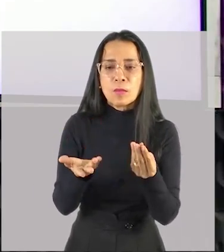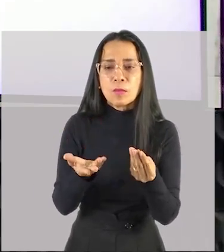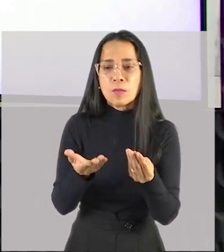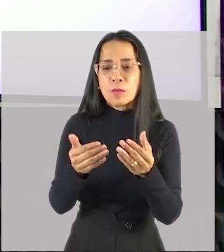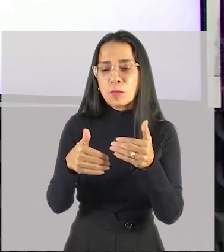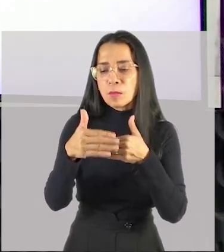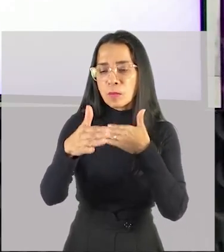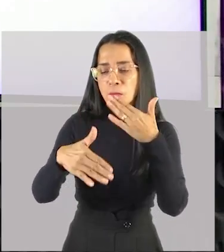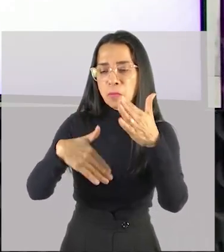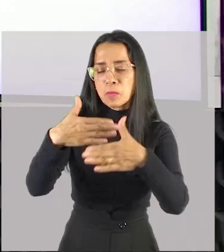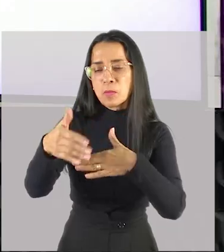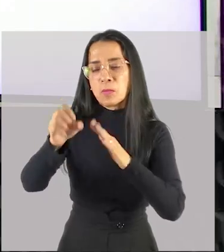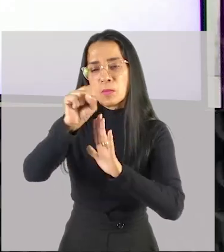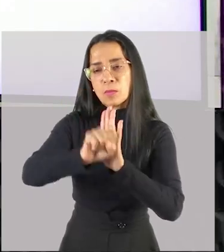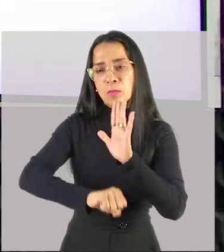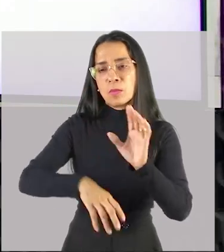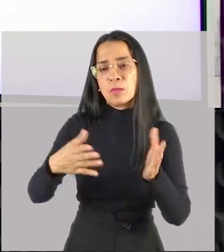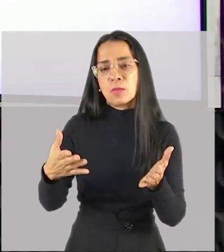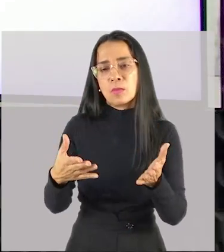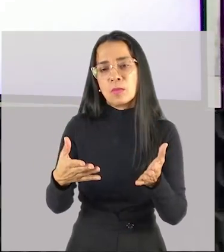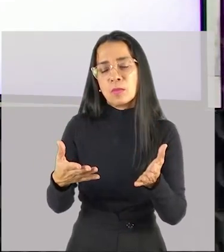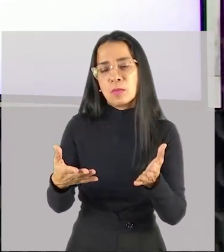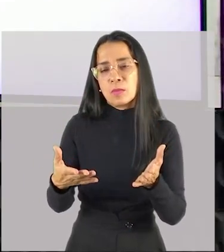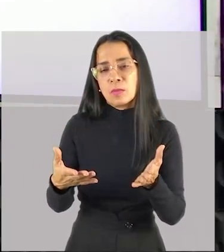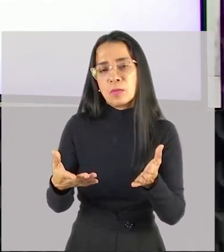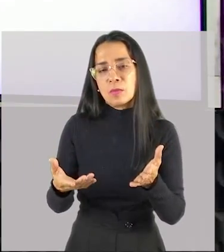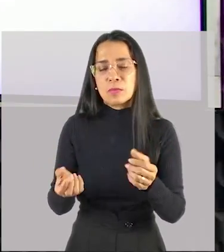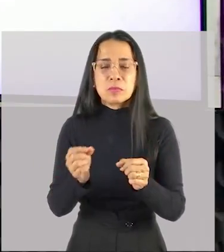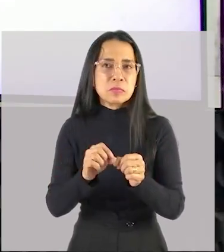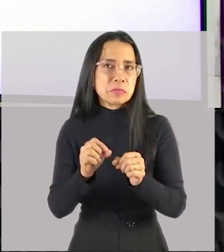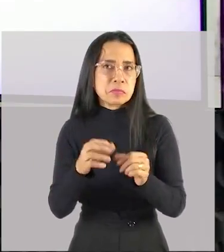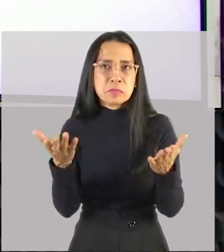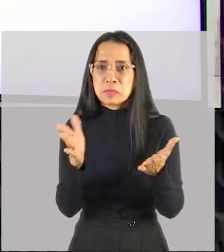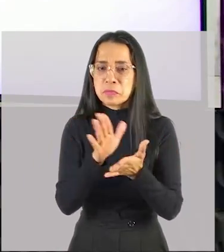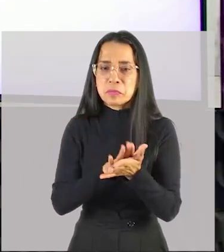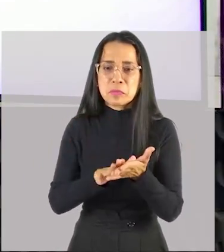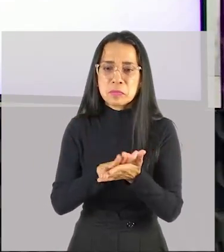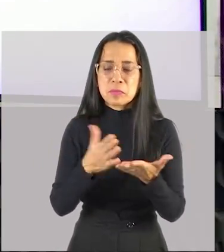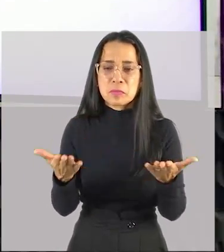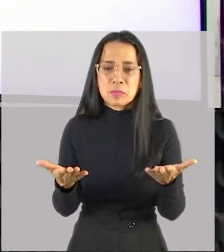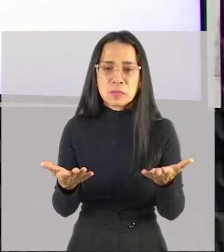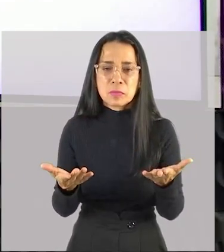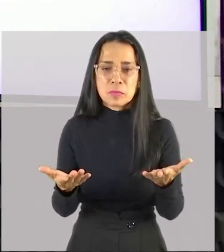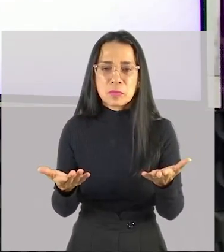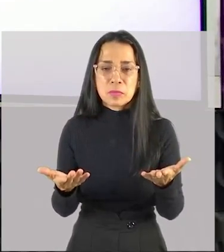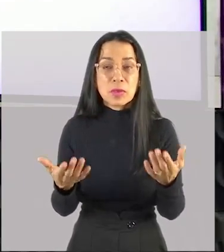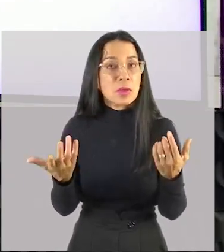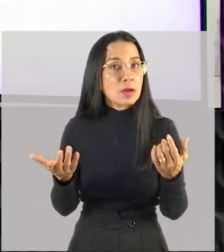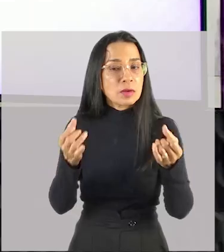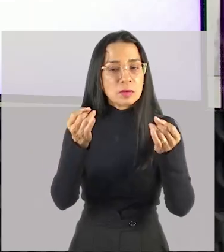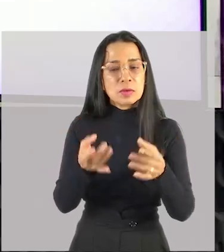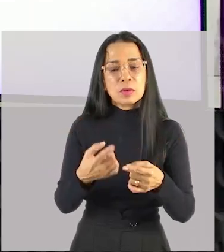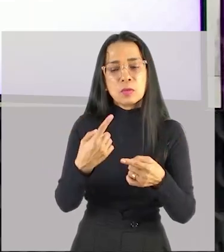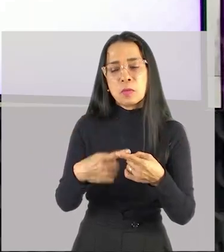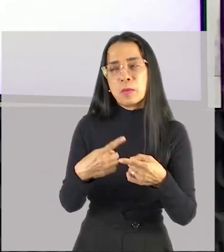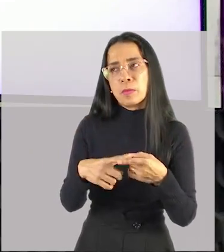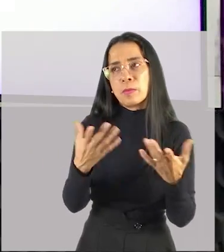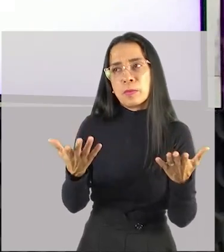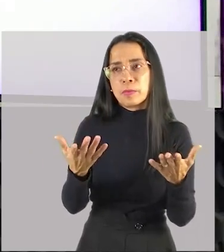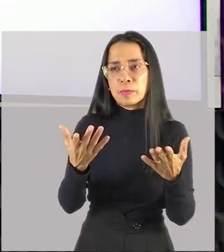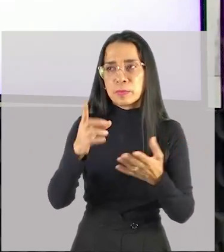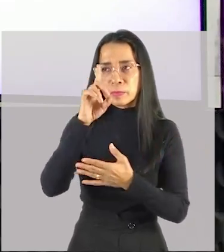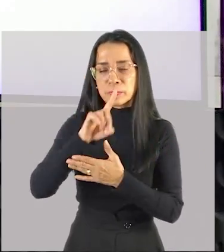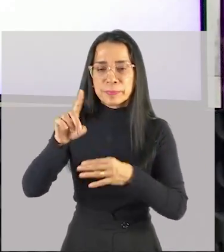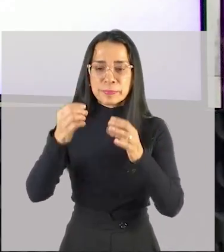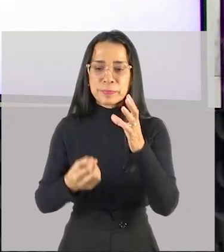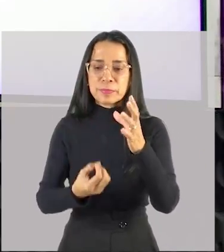como antes de toda ação, né? Assim, por que Deus criou o universo? Por que ele não ficou lá na dele? É isso que está dizendo a